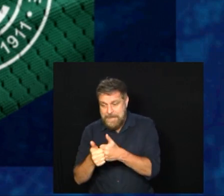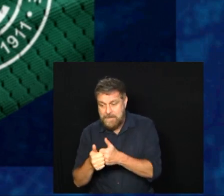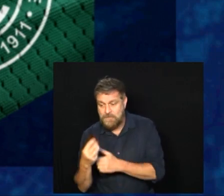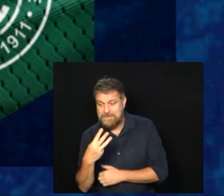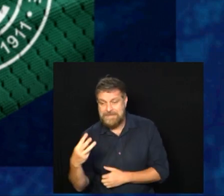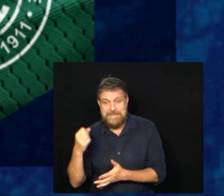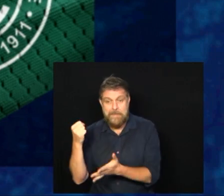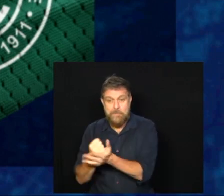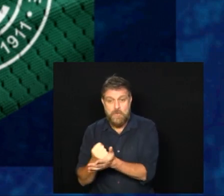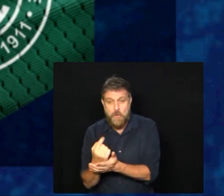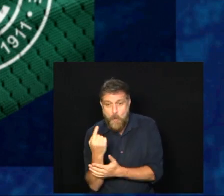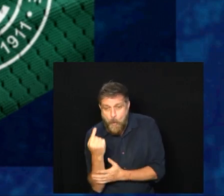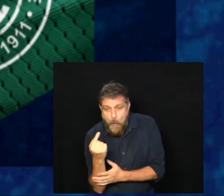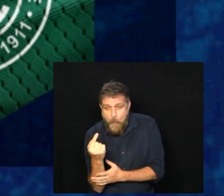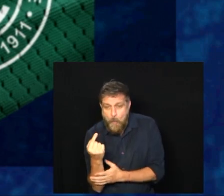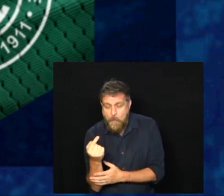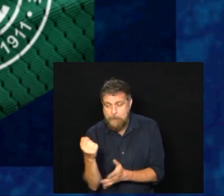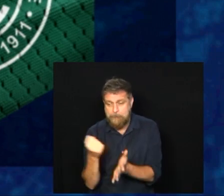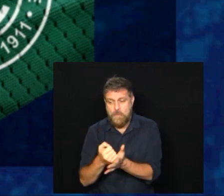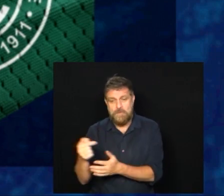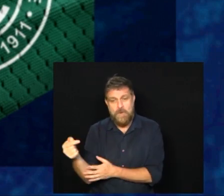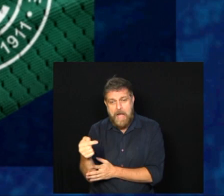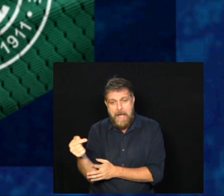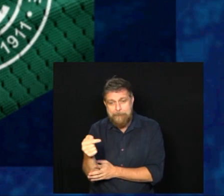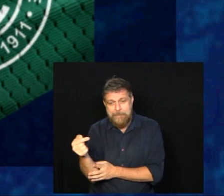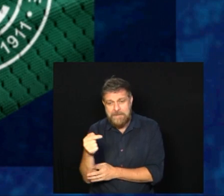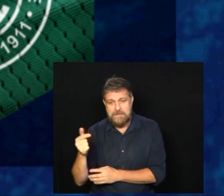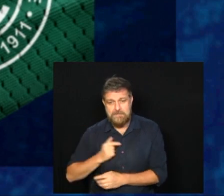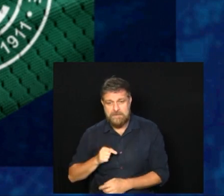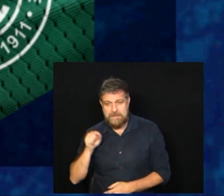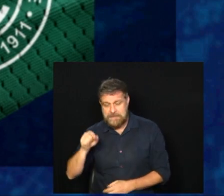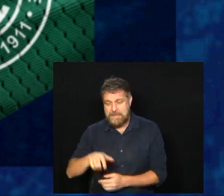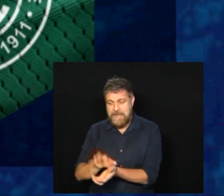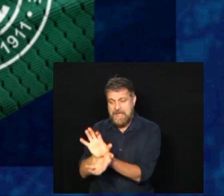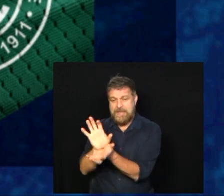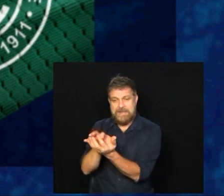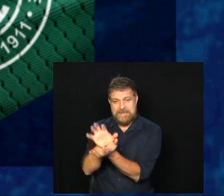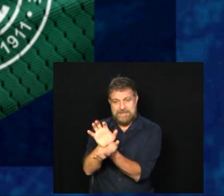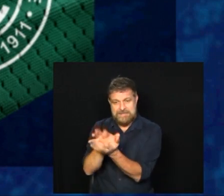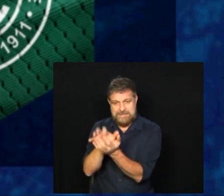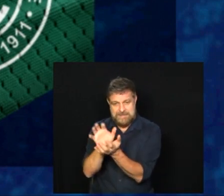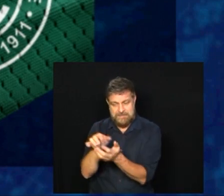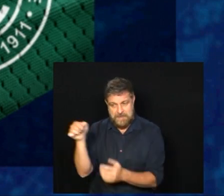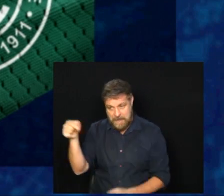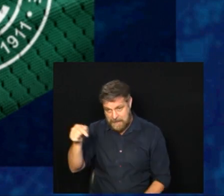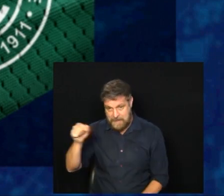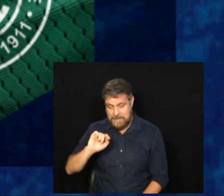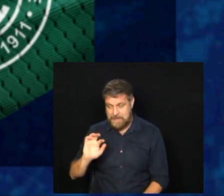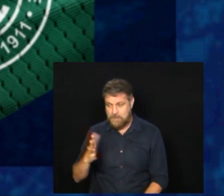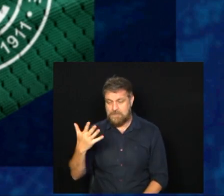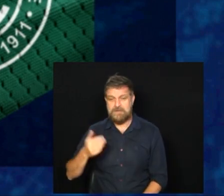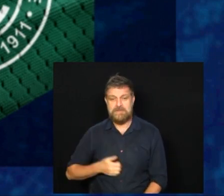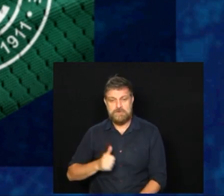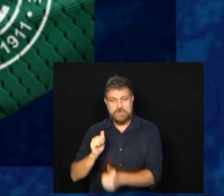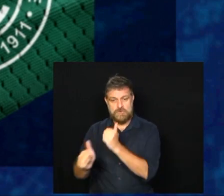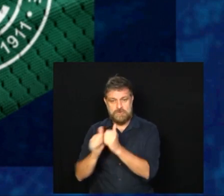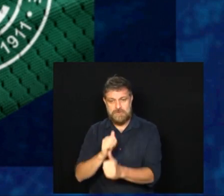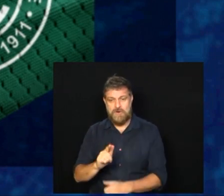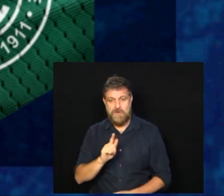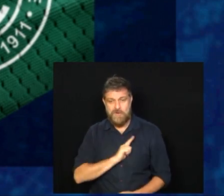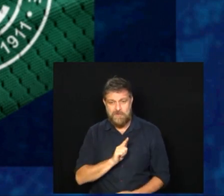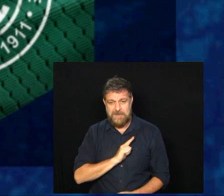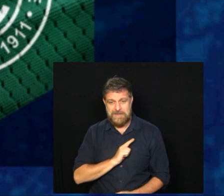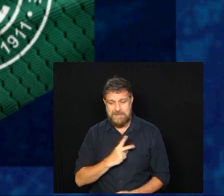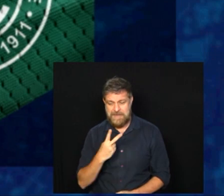33, um ponto a menos, duelo que vai ser disputado lá em Recife, no Estádio dos Aflitos, o Guarani que não vence há